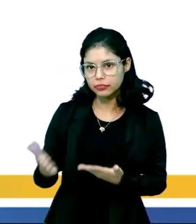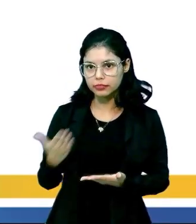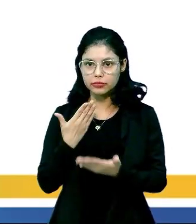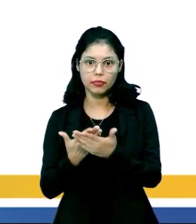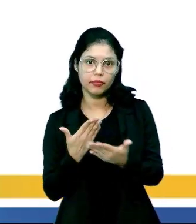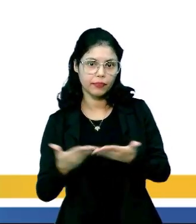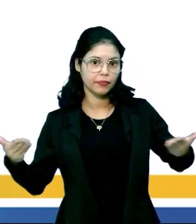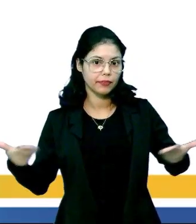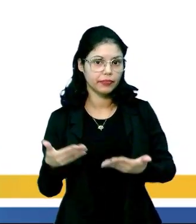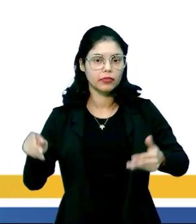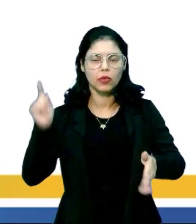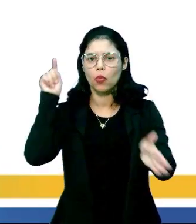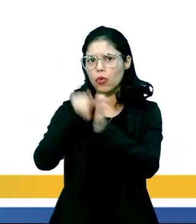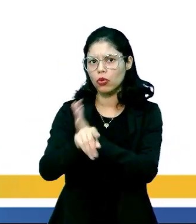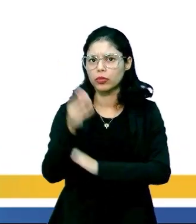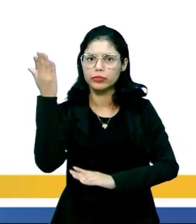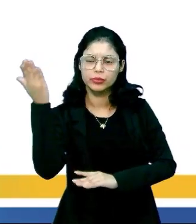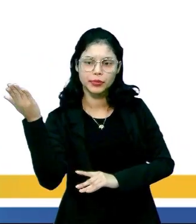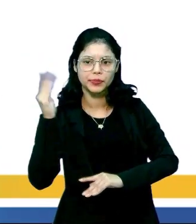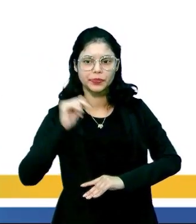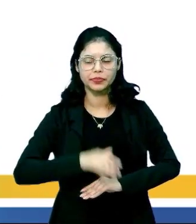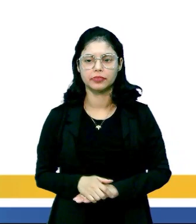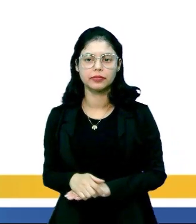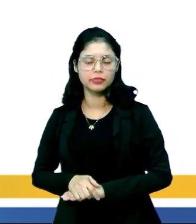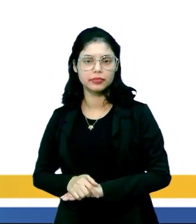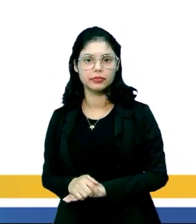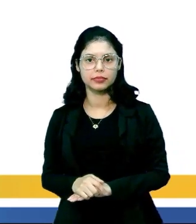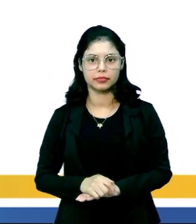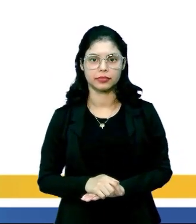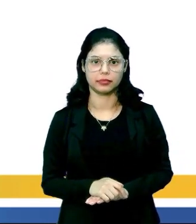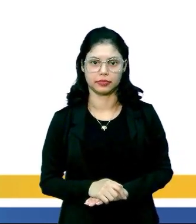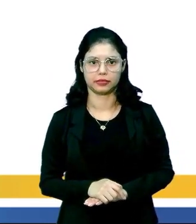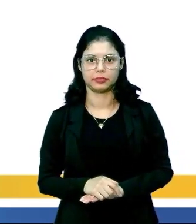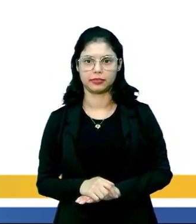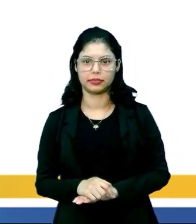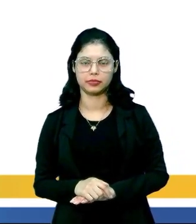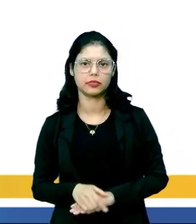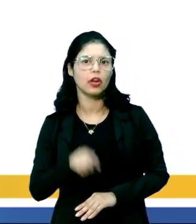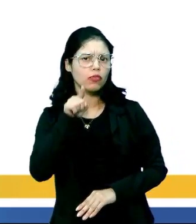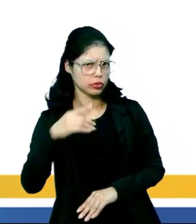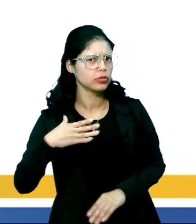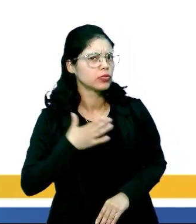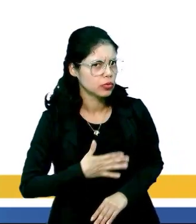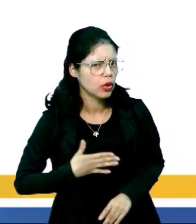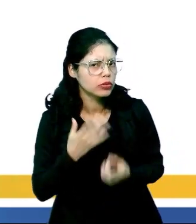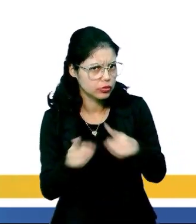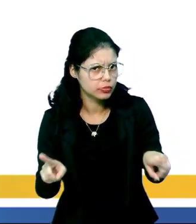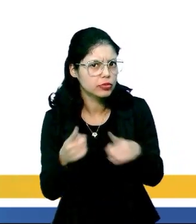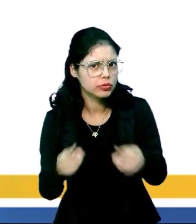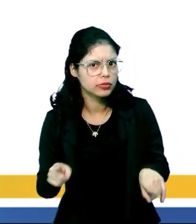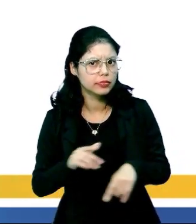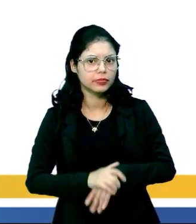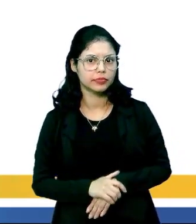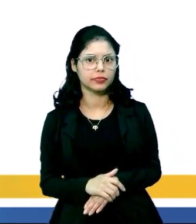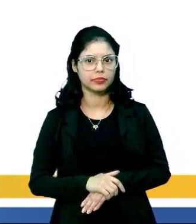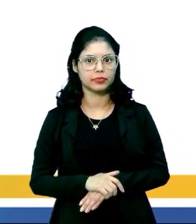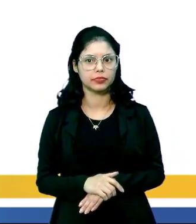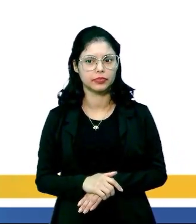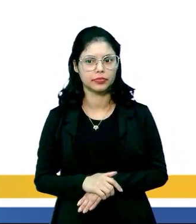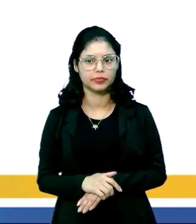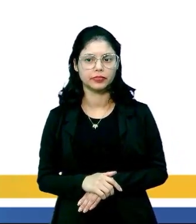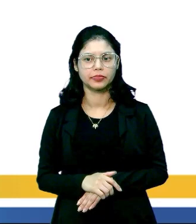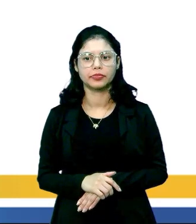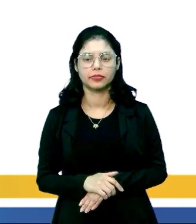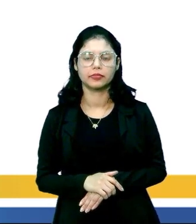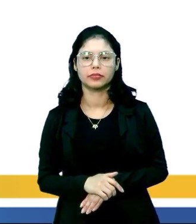aula com a seguinte pergunta para vocês Do you like music vocês gostam de música What kind of